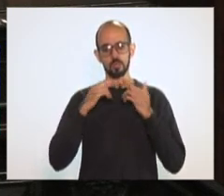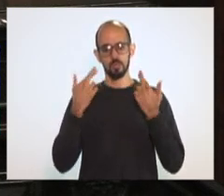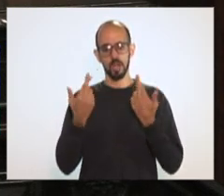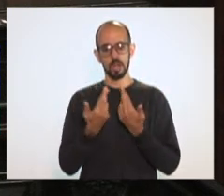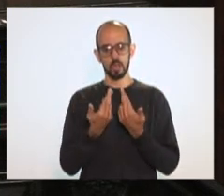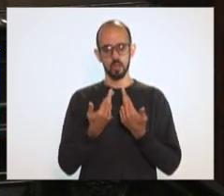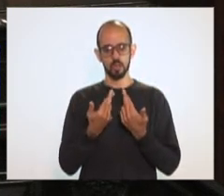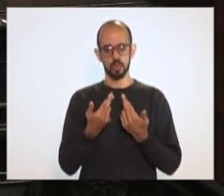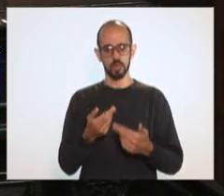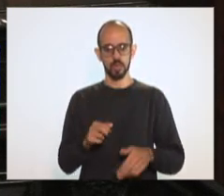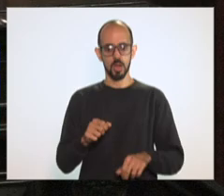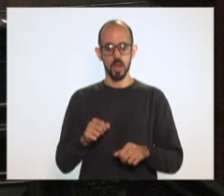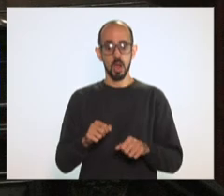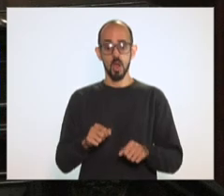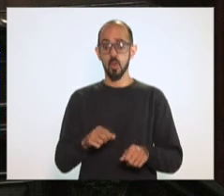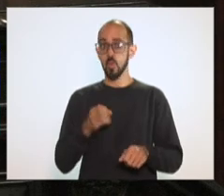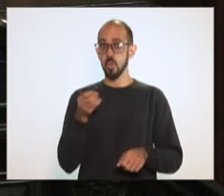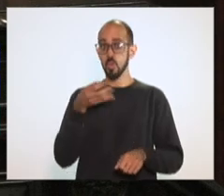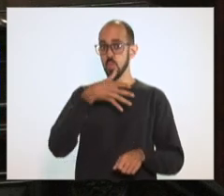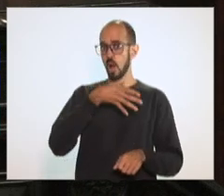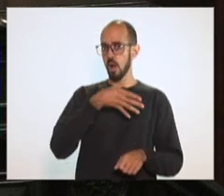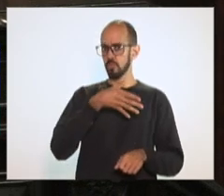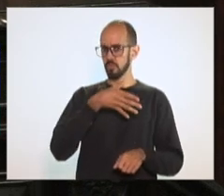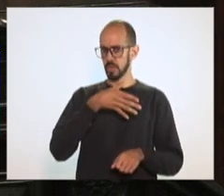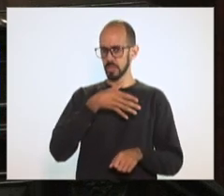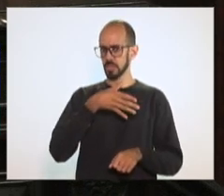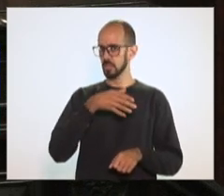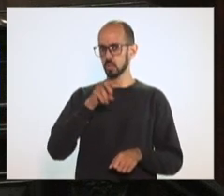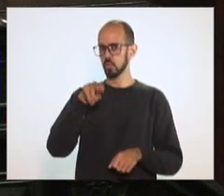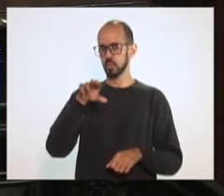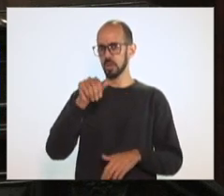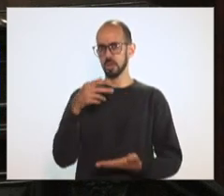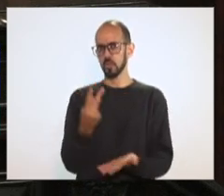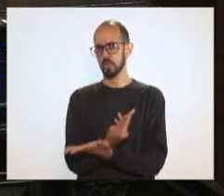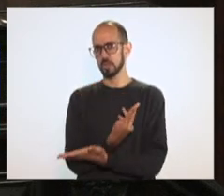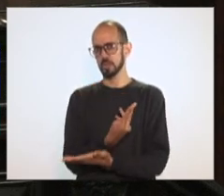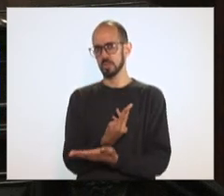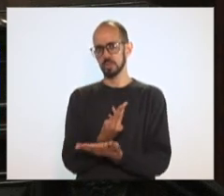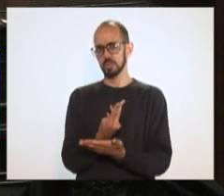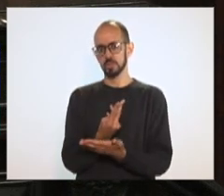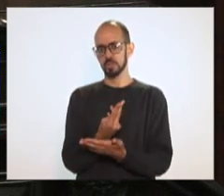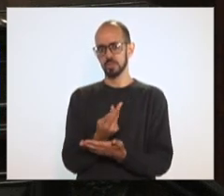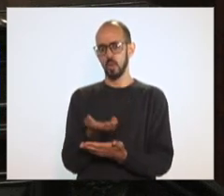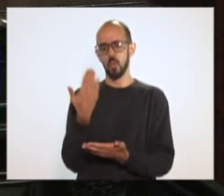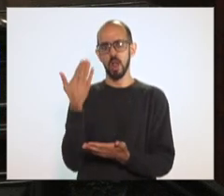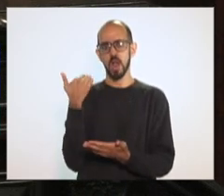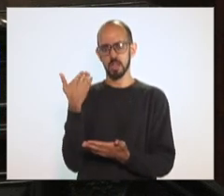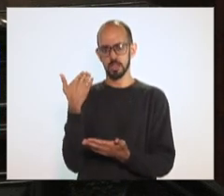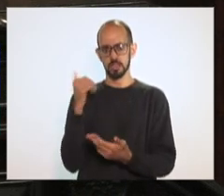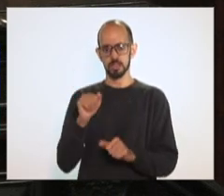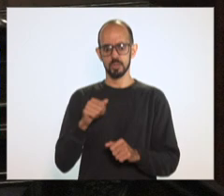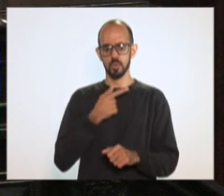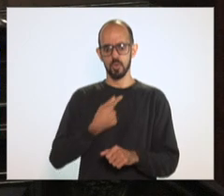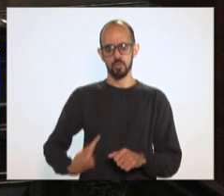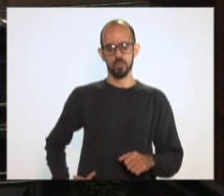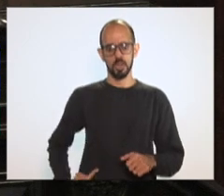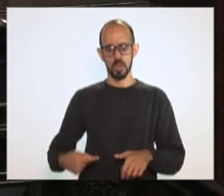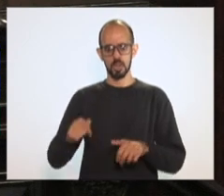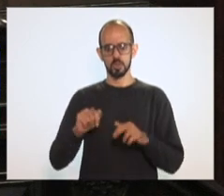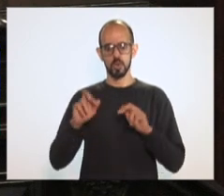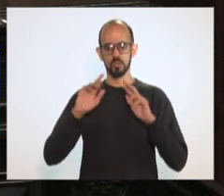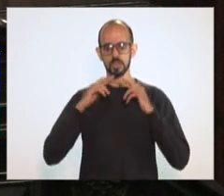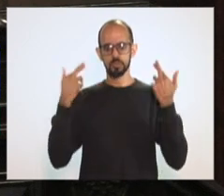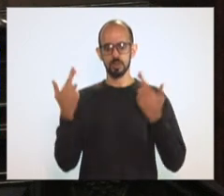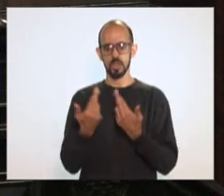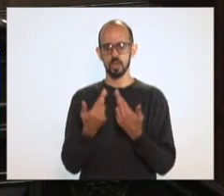inédita dentre os 27 estados da federação, em que o governador Cláudio Castro reuniu toda a cadeia produtiva